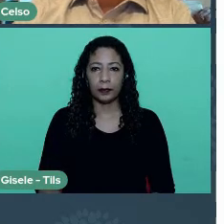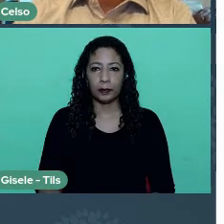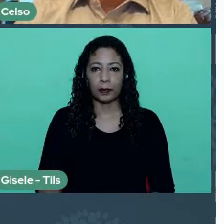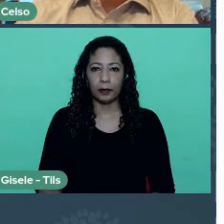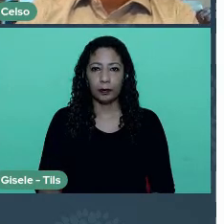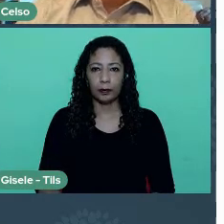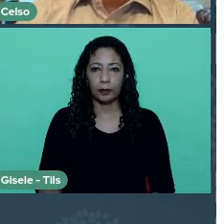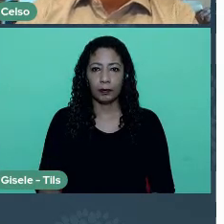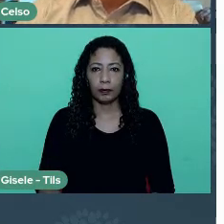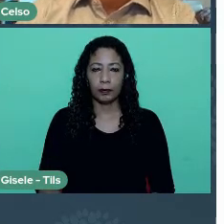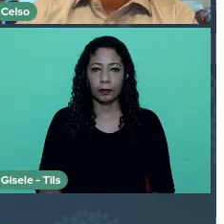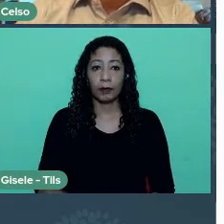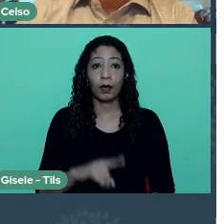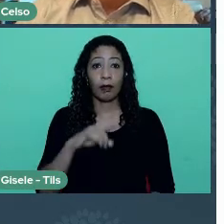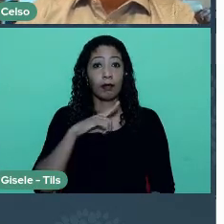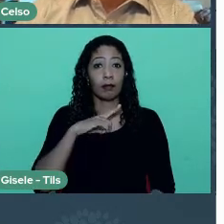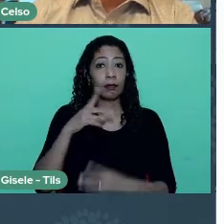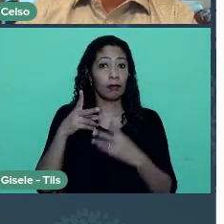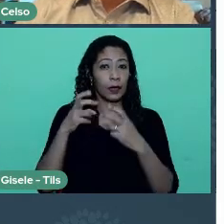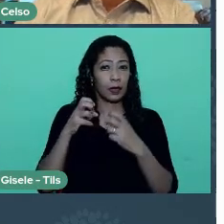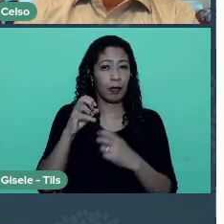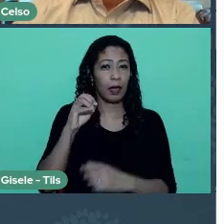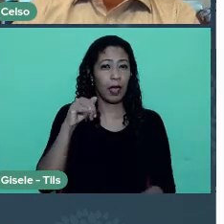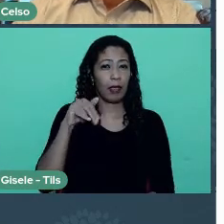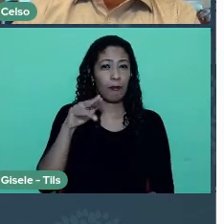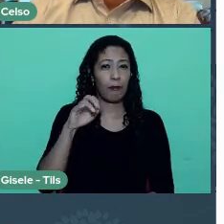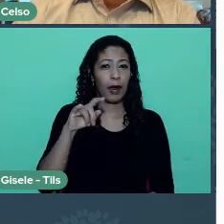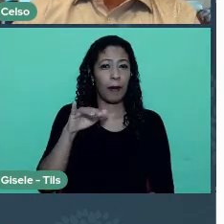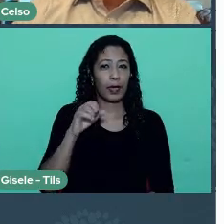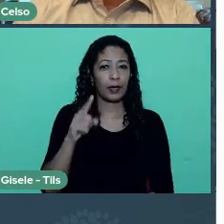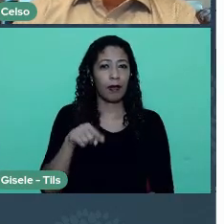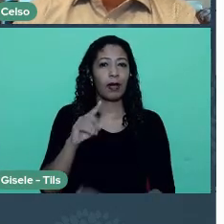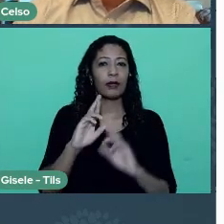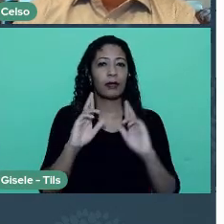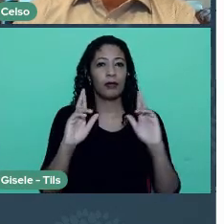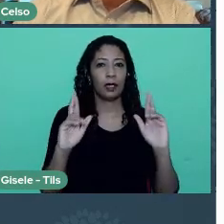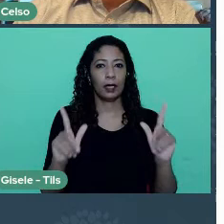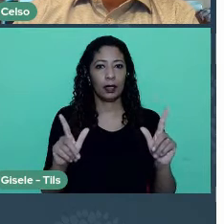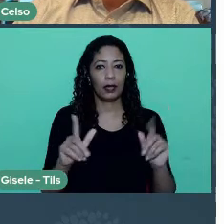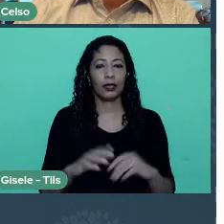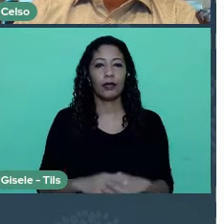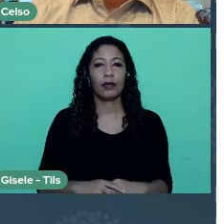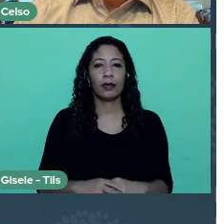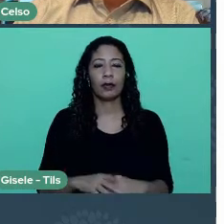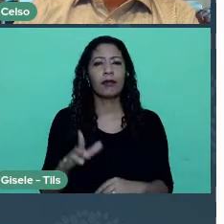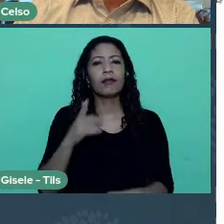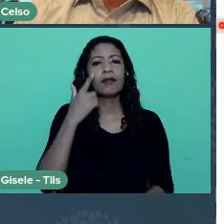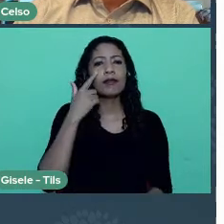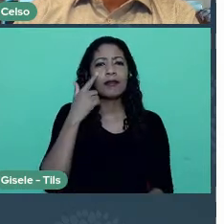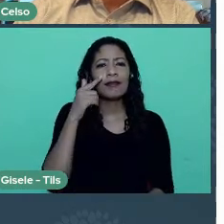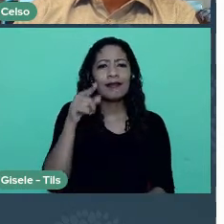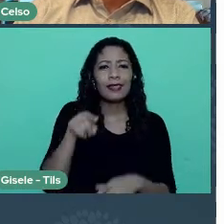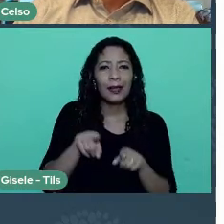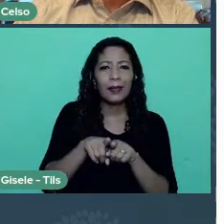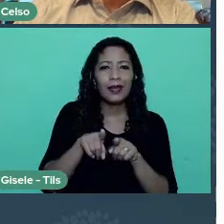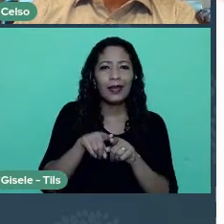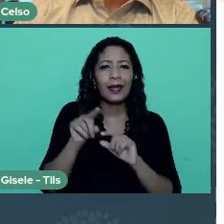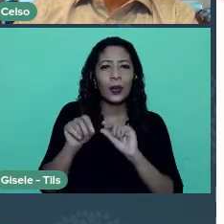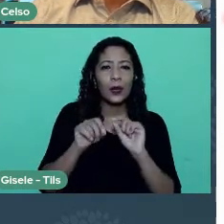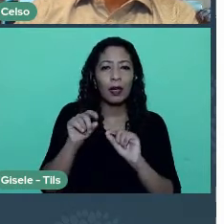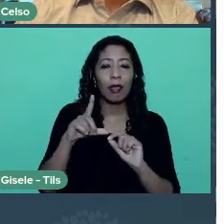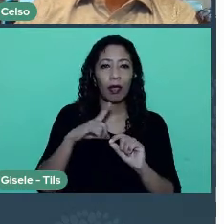Então, a gente vê que é um tipo de inflamação diferente. E nós vemos também que existem um